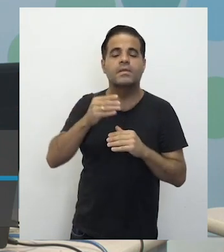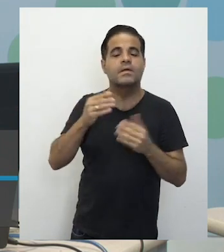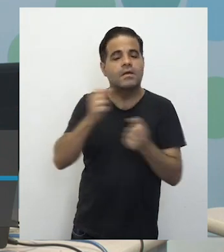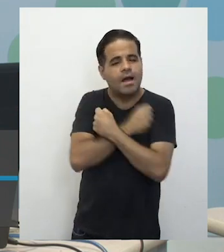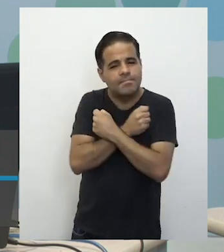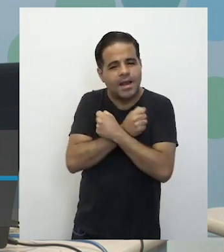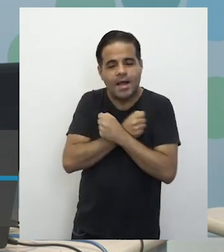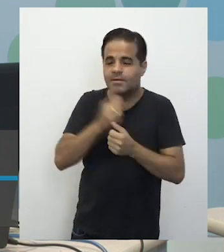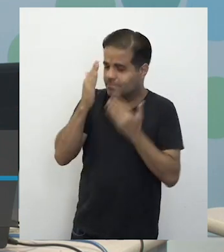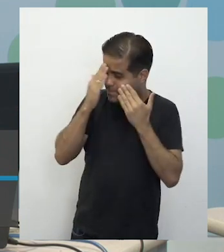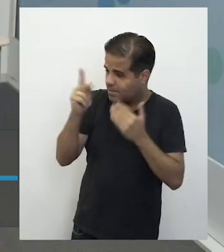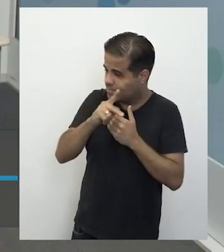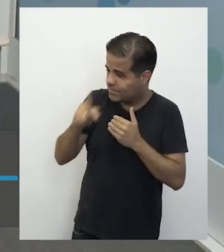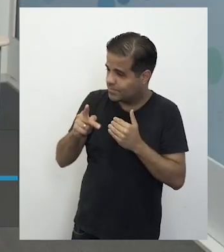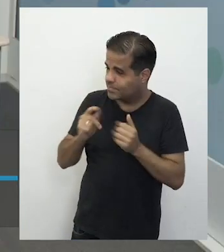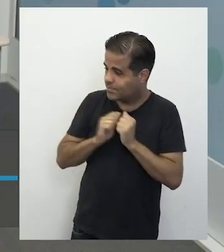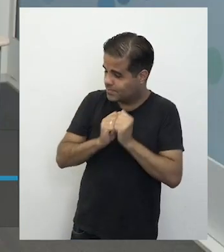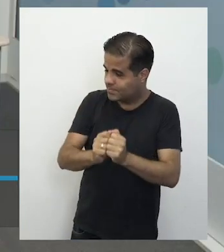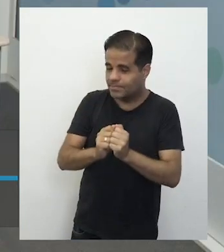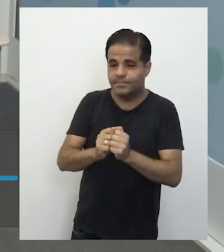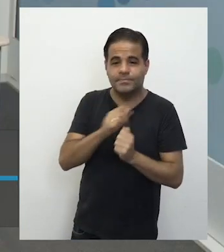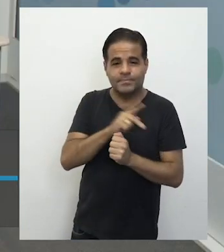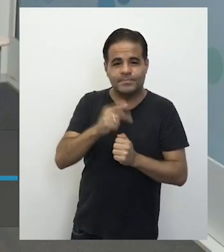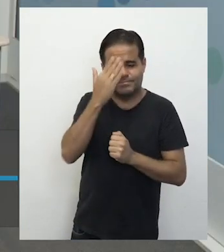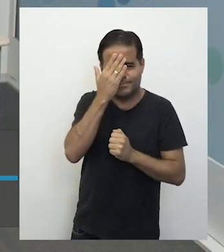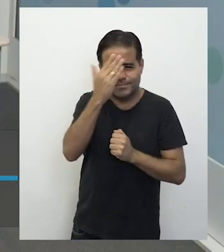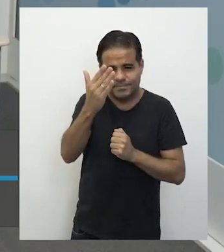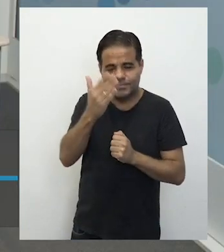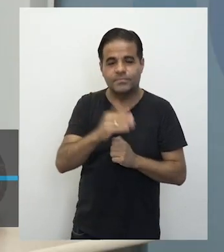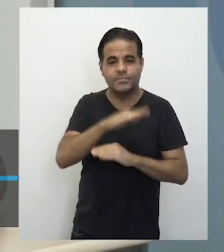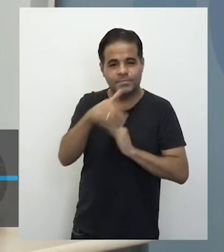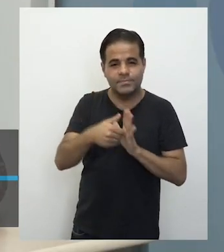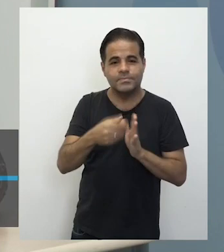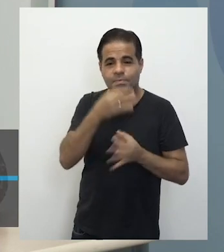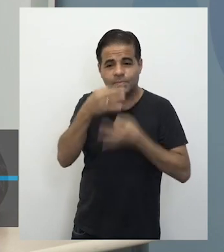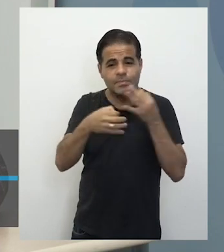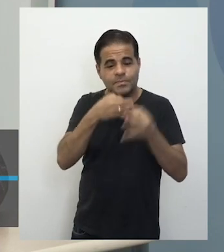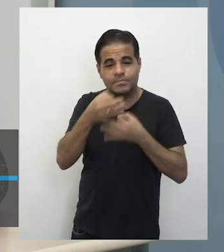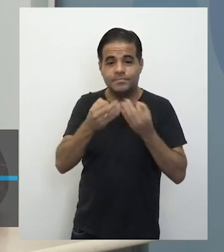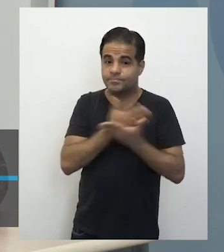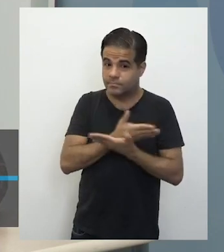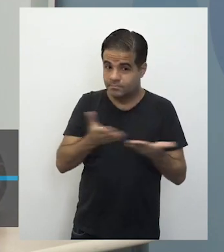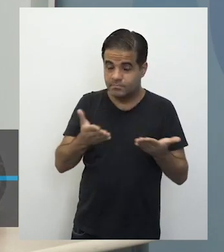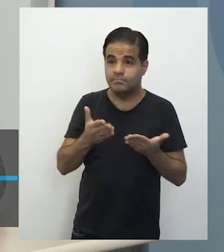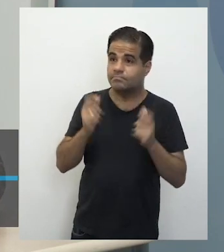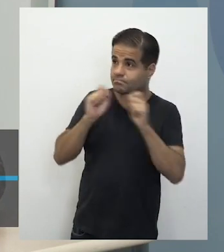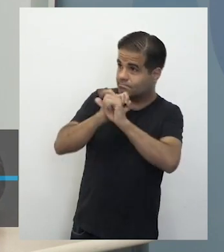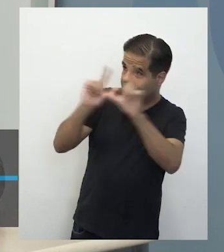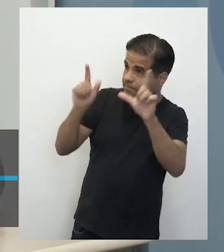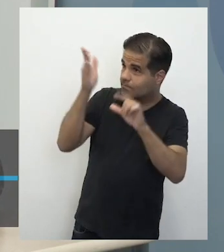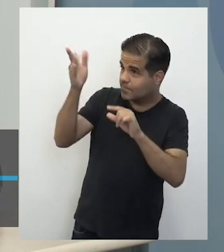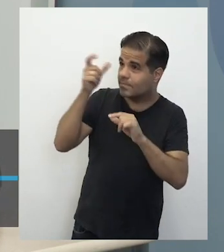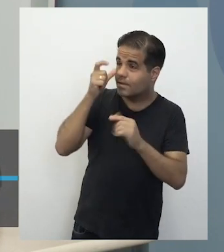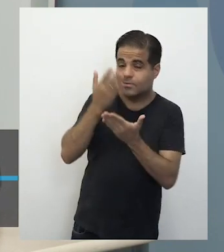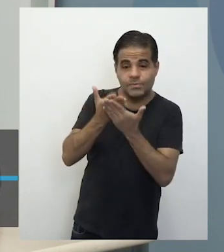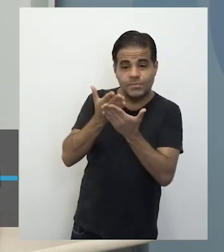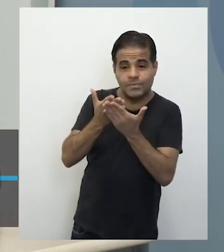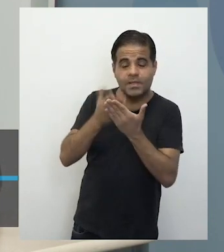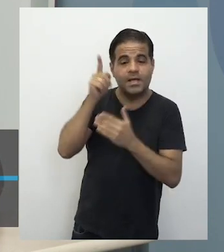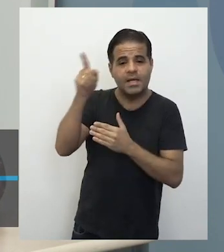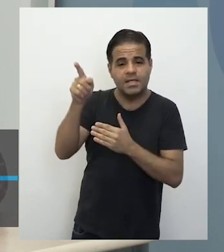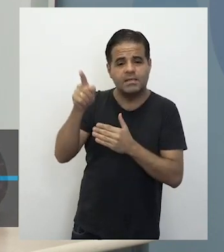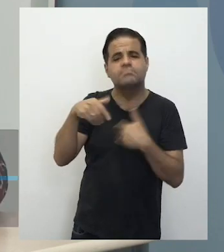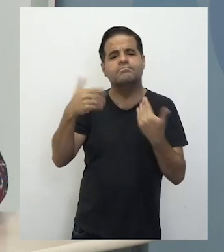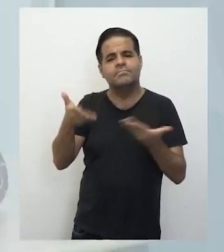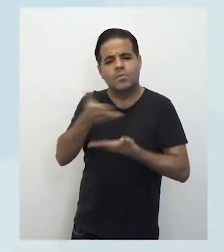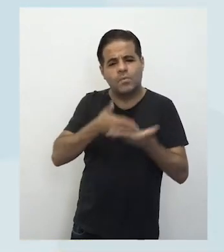forte abraço, obrigada, professora. Professora, muito obrigada por suas contribuições. E tá aí na tela para vocês, estudantes, né? Que